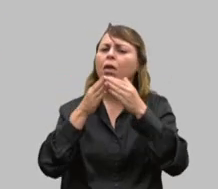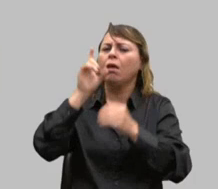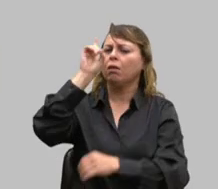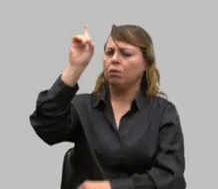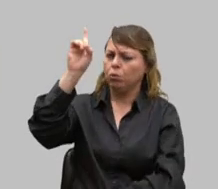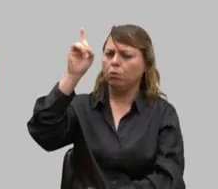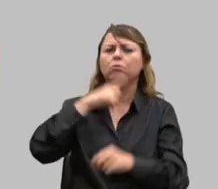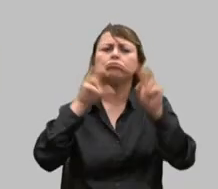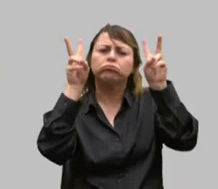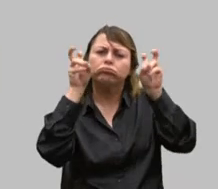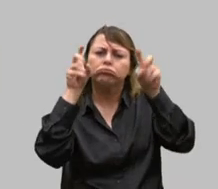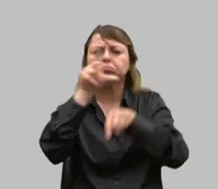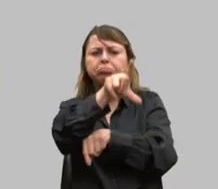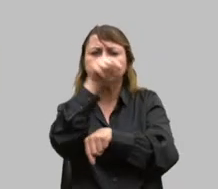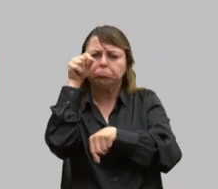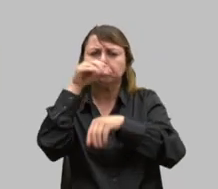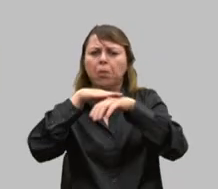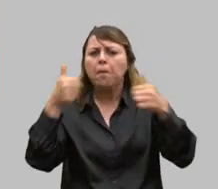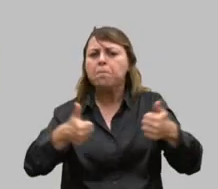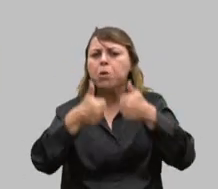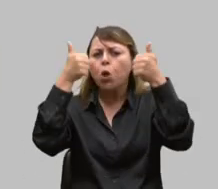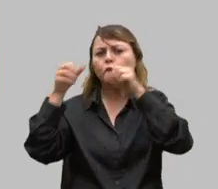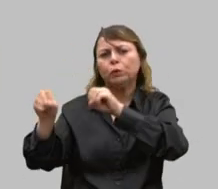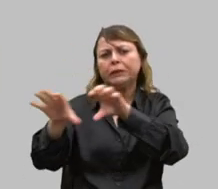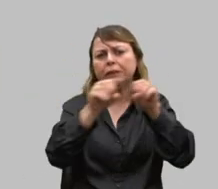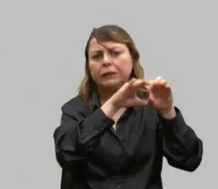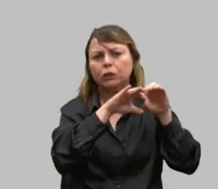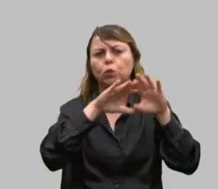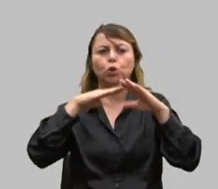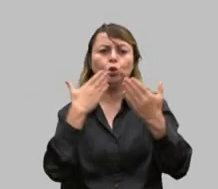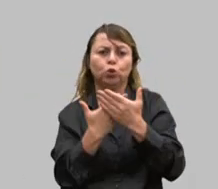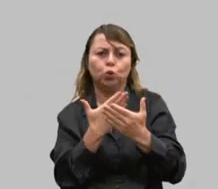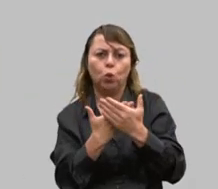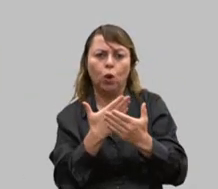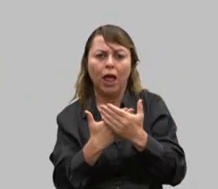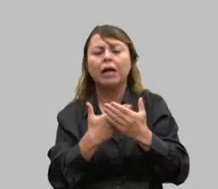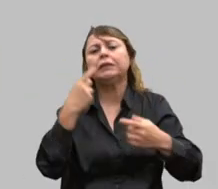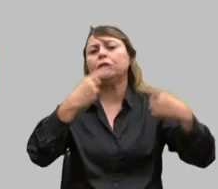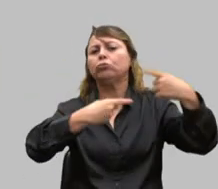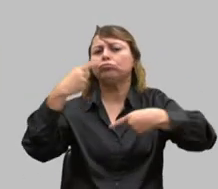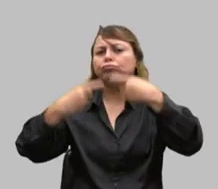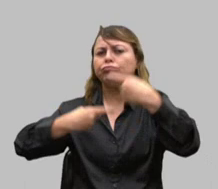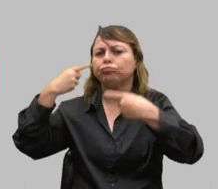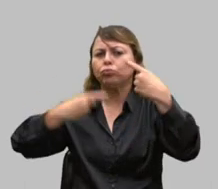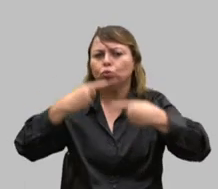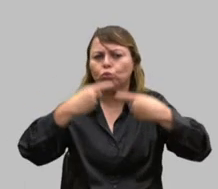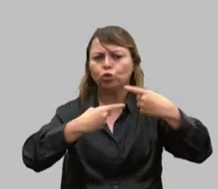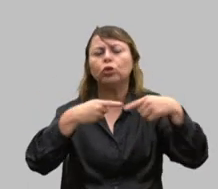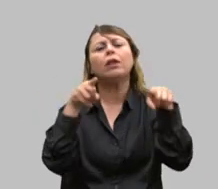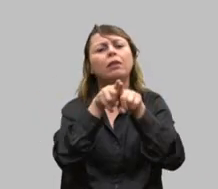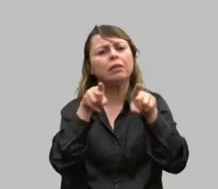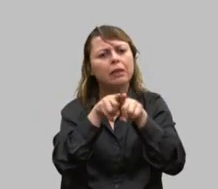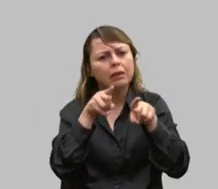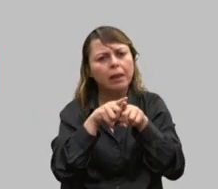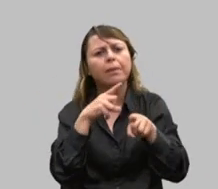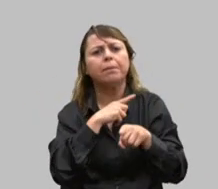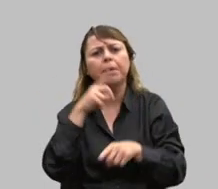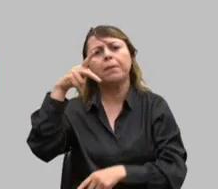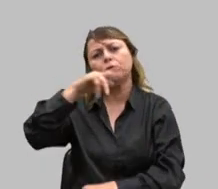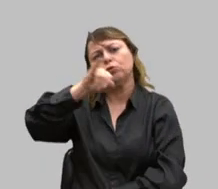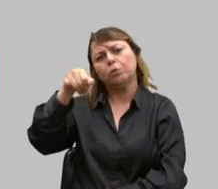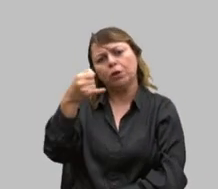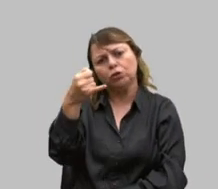o tema escolhido melhoria no ensino escolar seja discutido e trabalhado pelos PJS